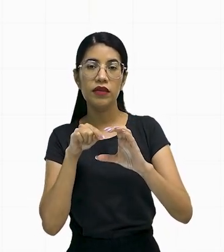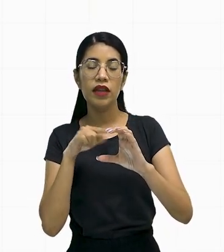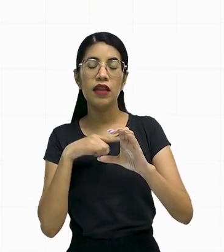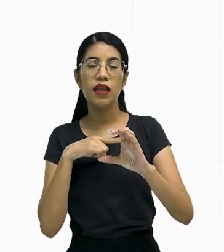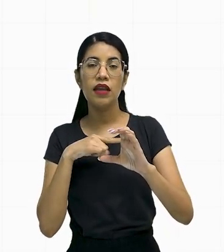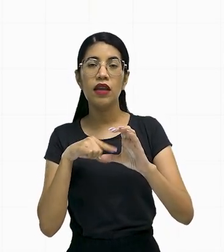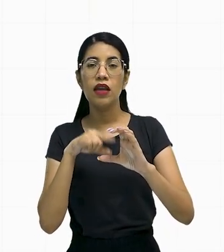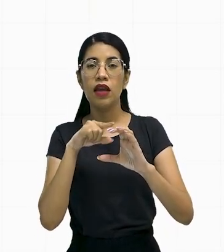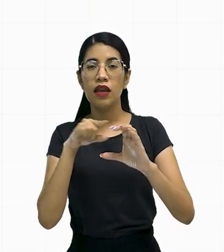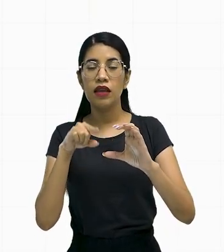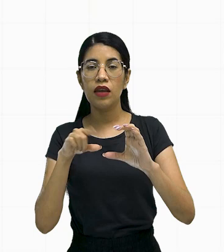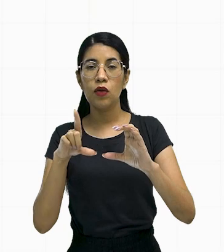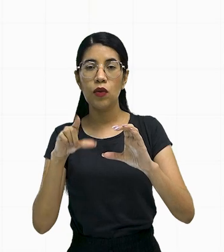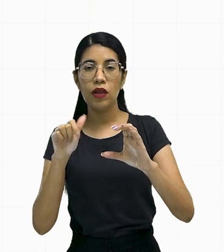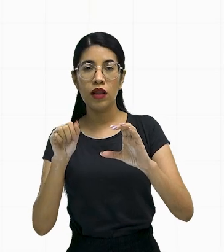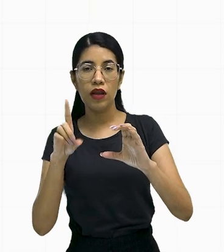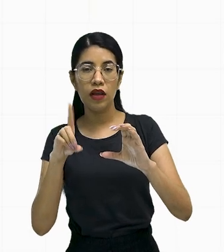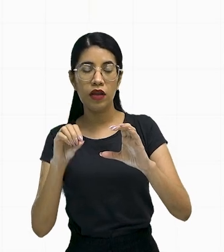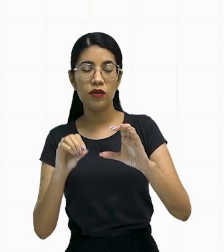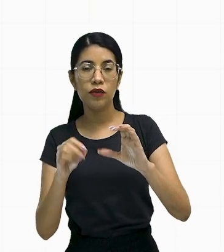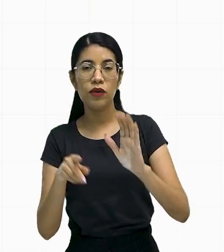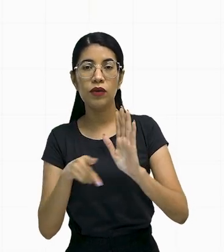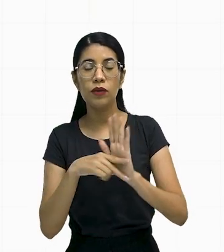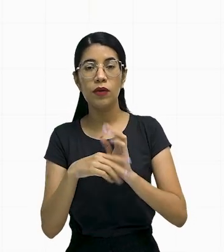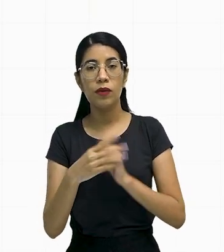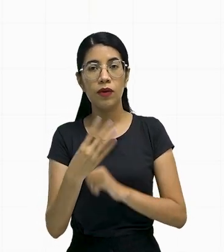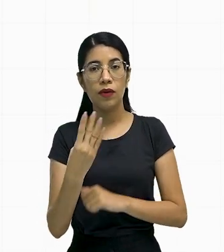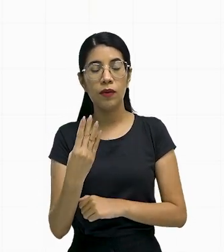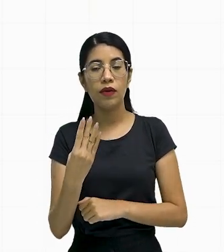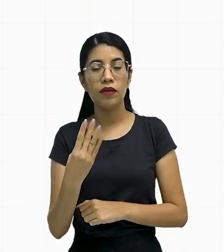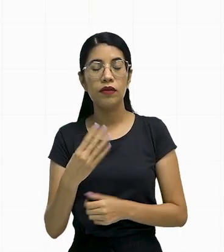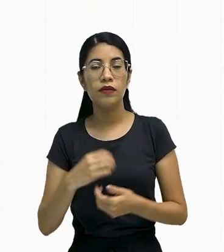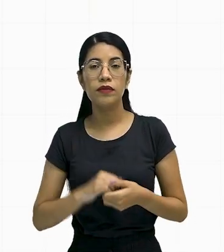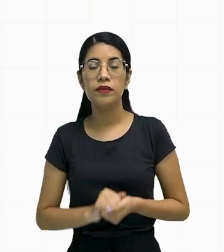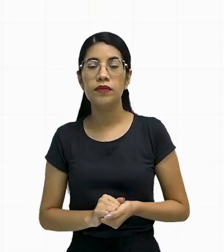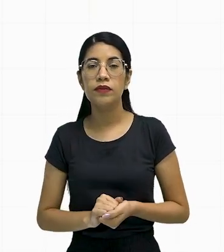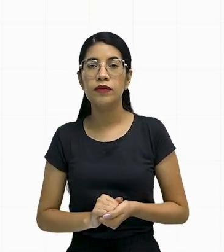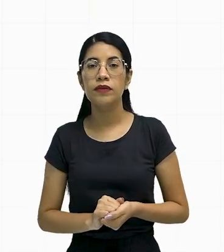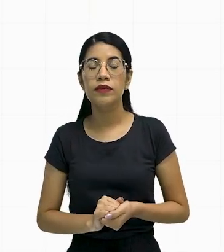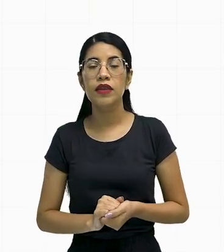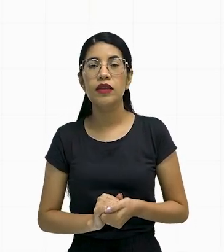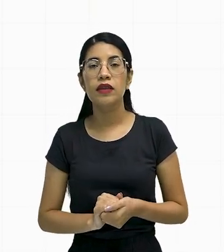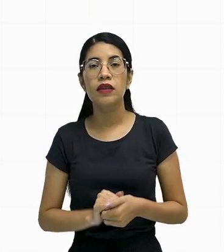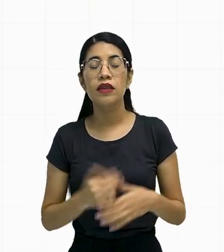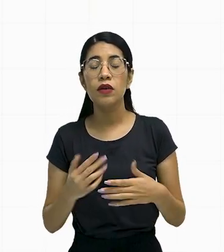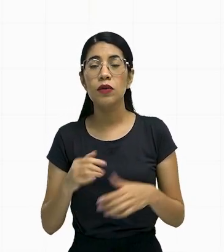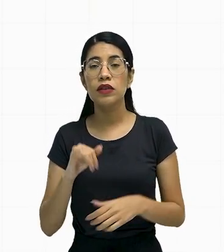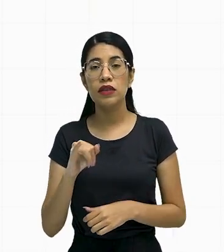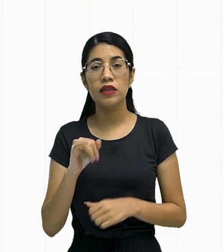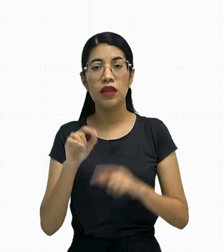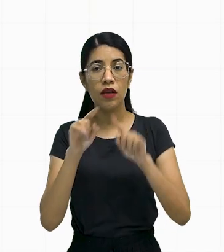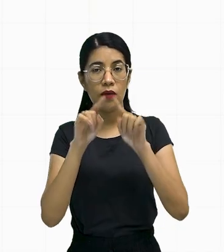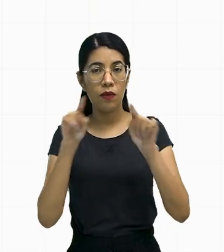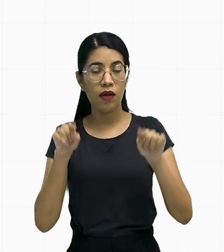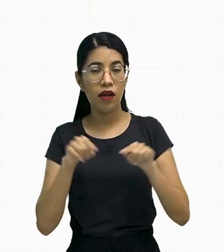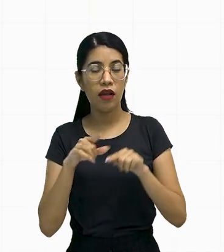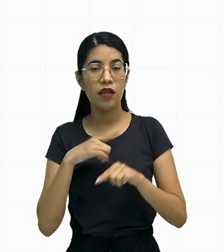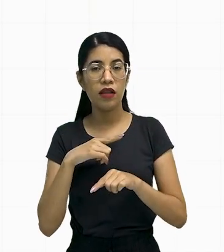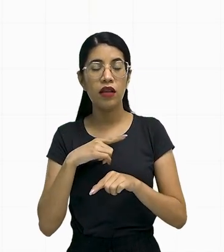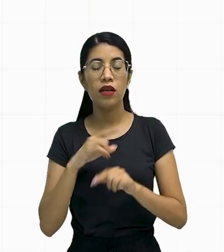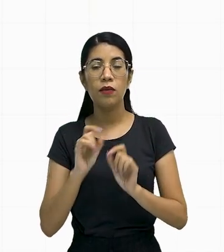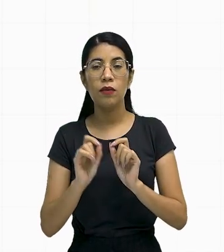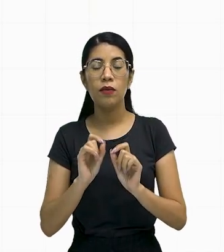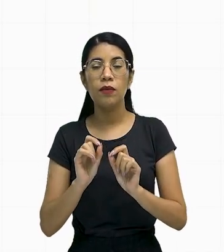possui lado igual a 4. Se é um quadrado, turma, é importante você lembrar que um quadrado recebe esse